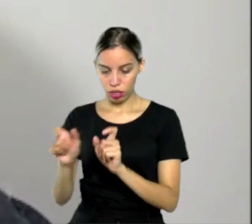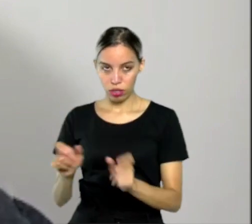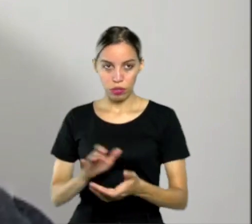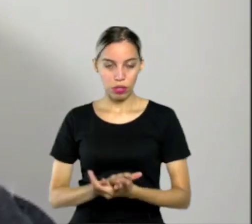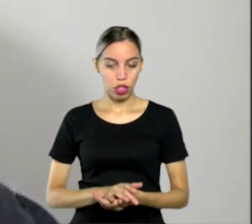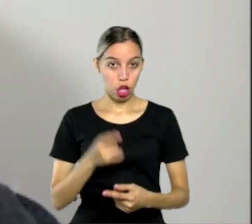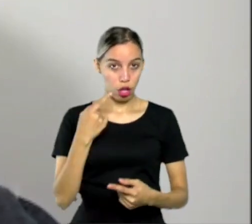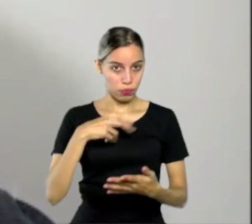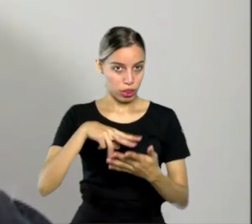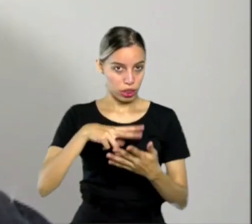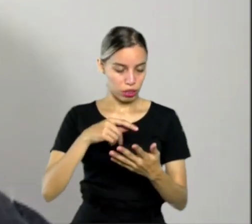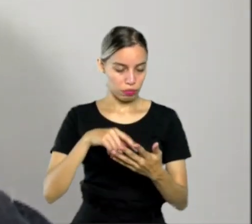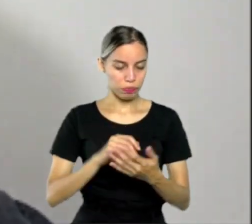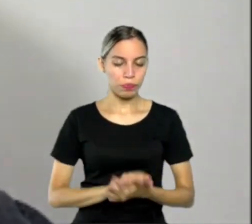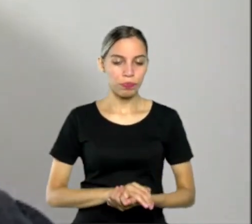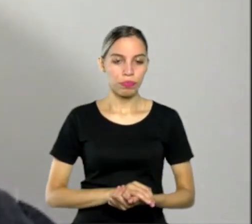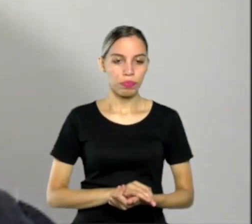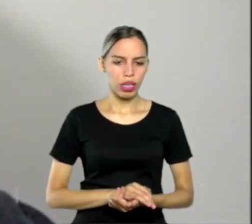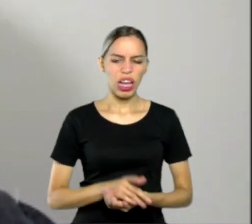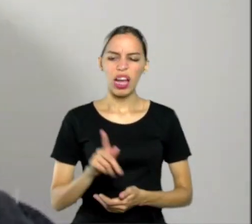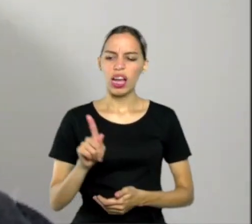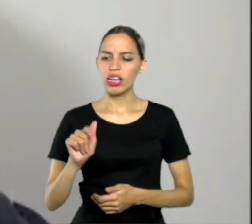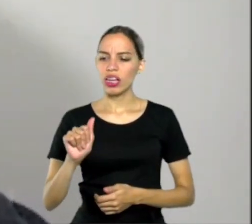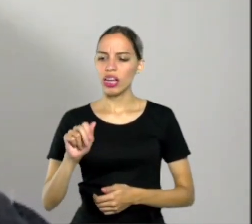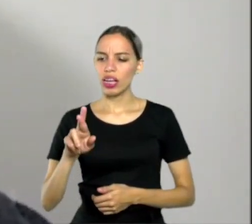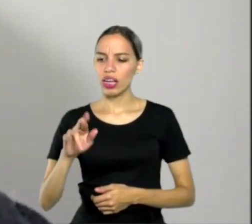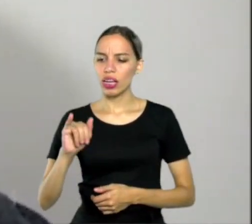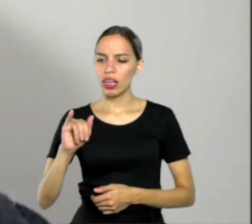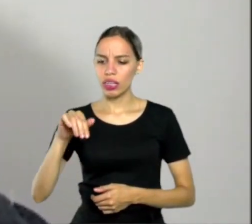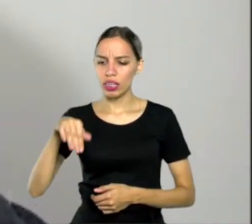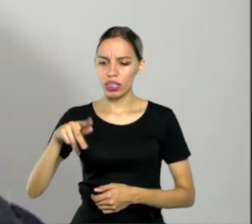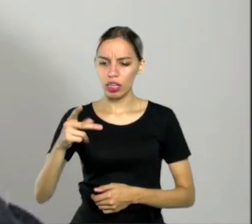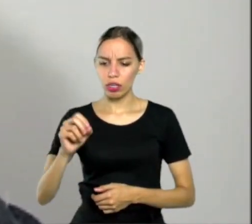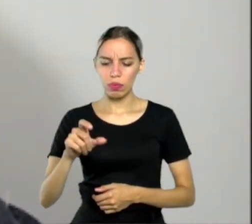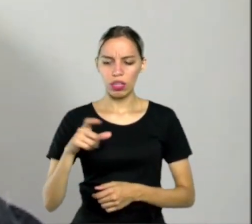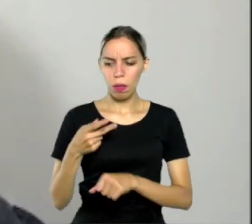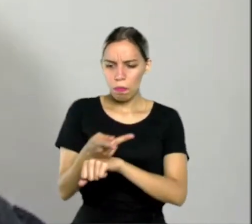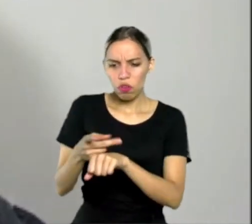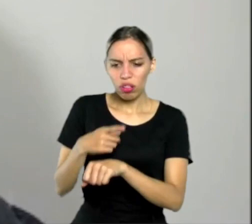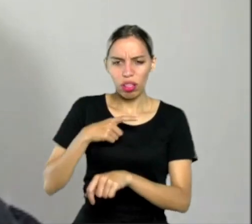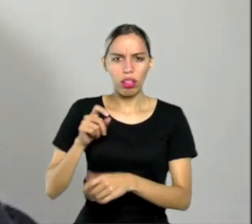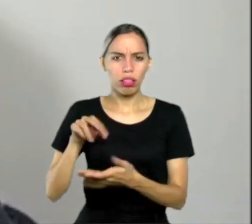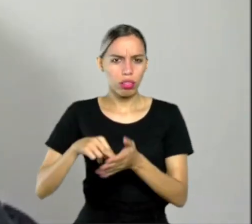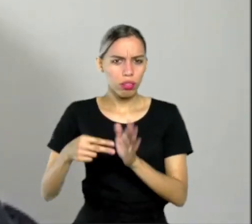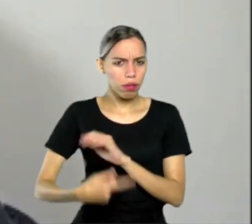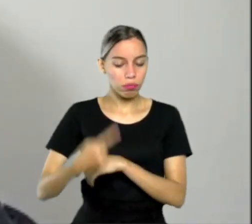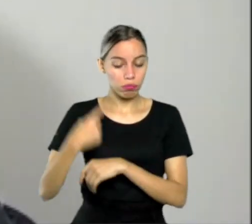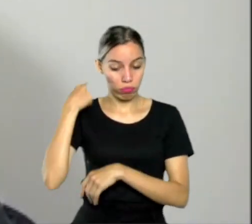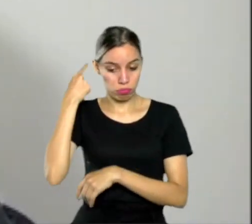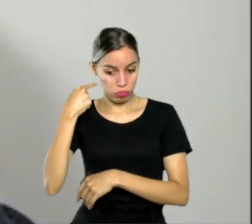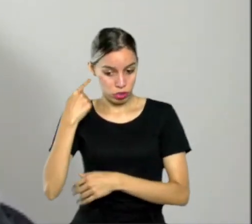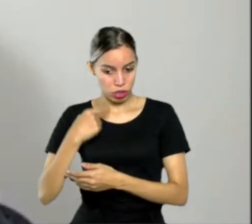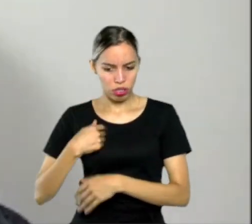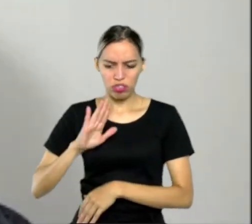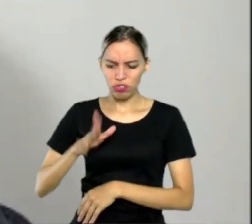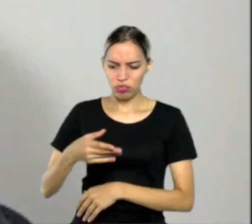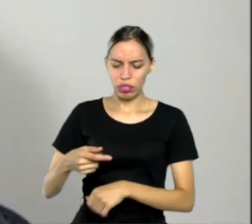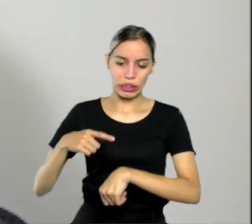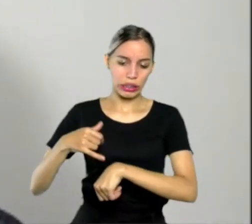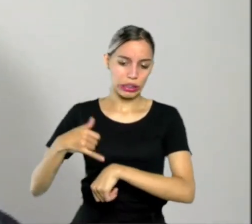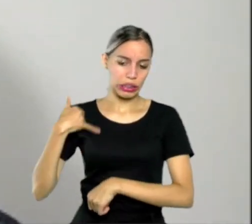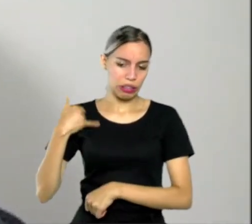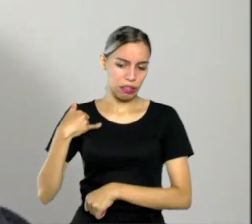Garimpo. Essa procura tem um nome, insanidade. Passei da idade de tentar fazer sonetos. Eu só